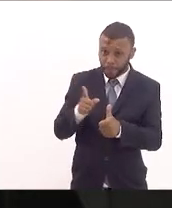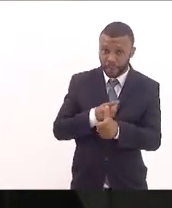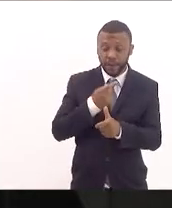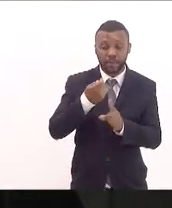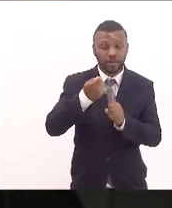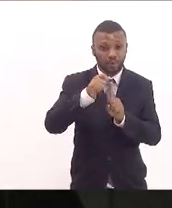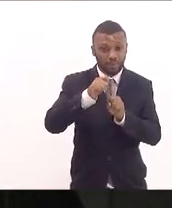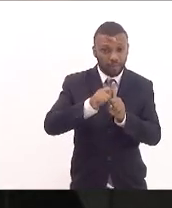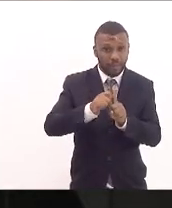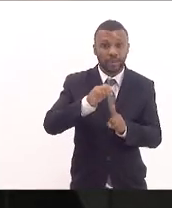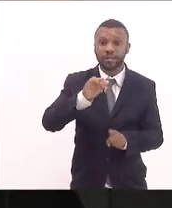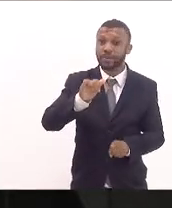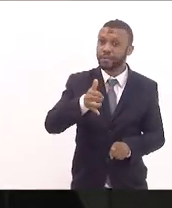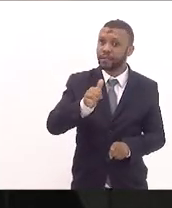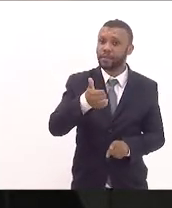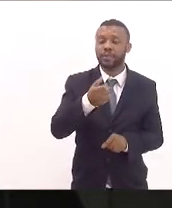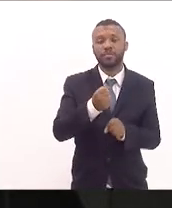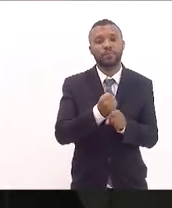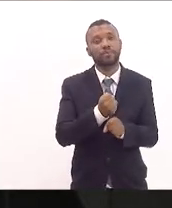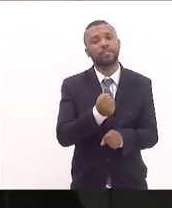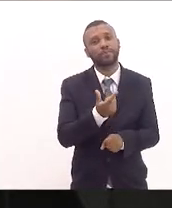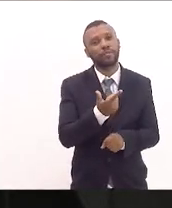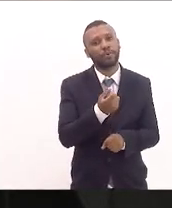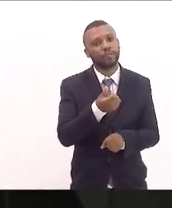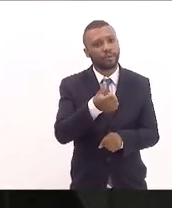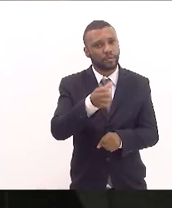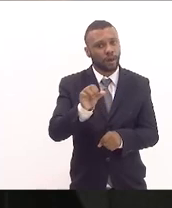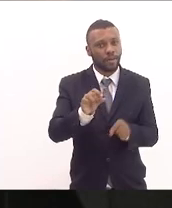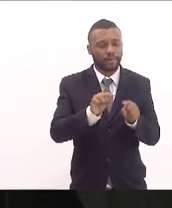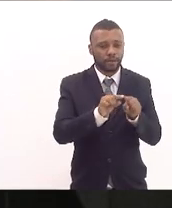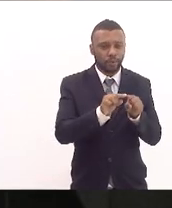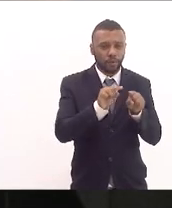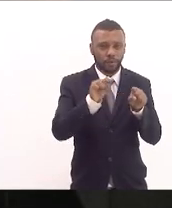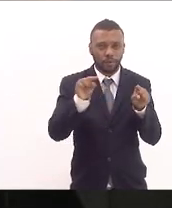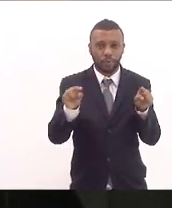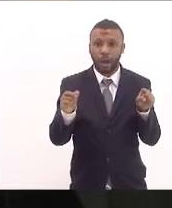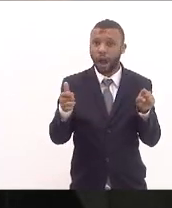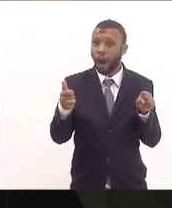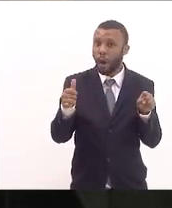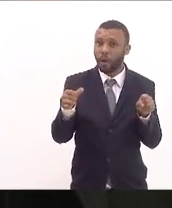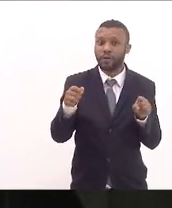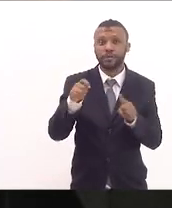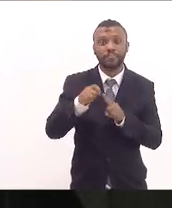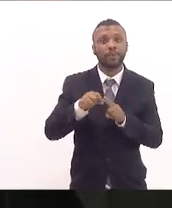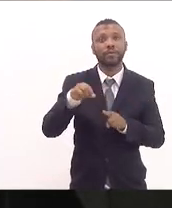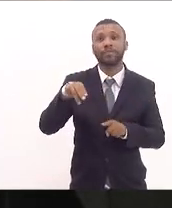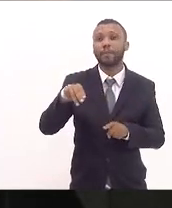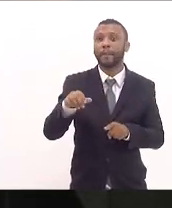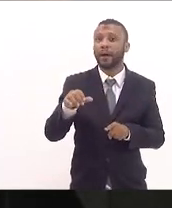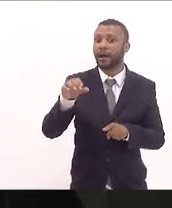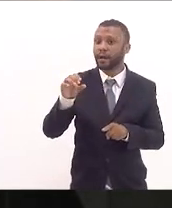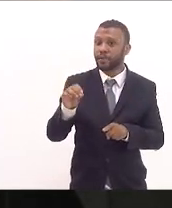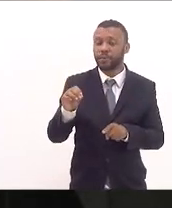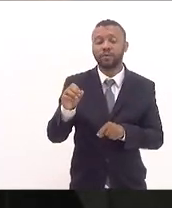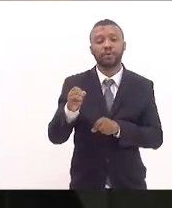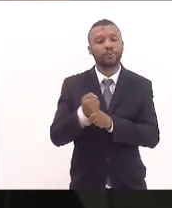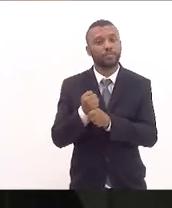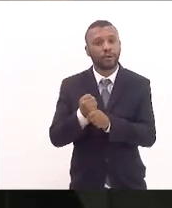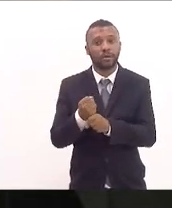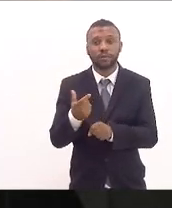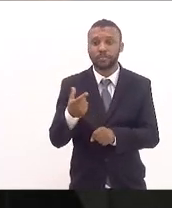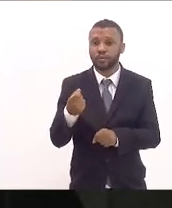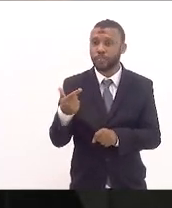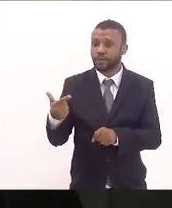de 19 a 11 de maio de 2022 nenhum